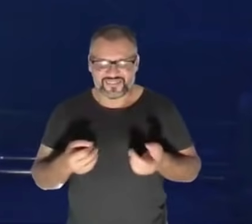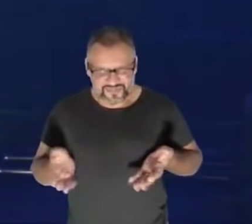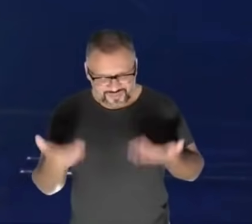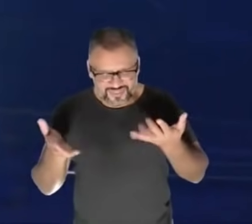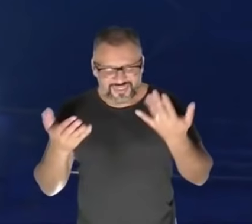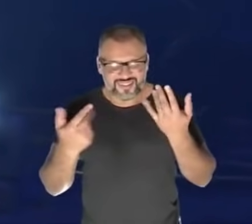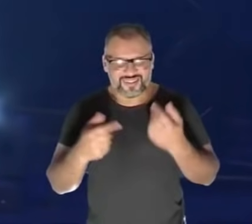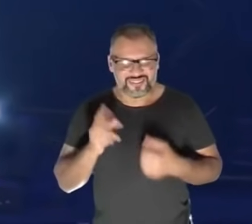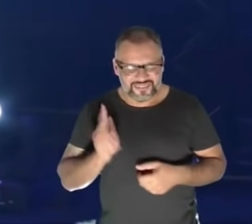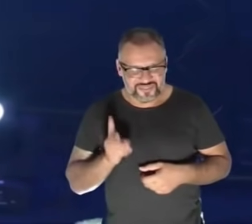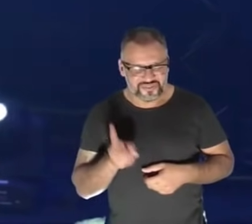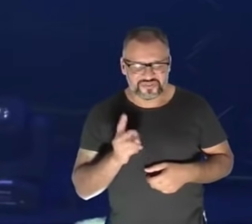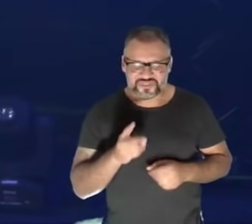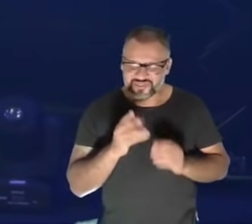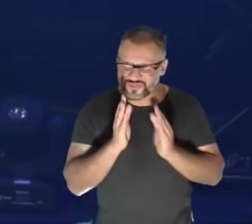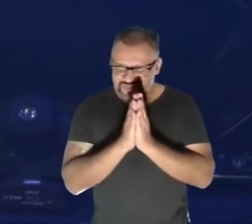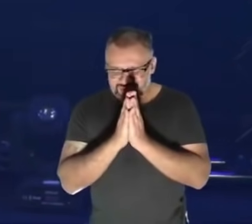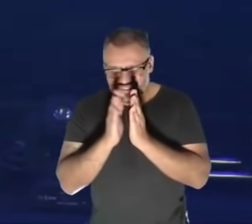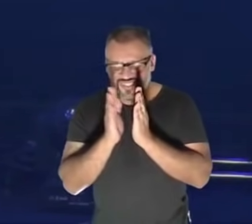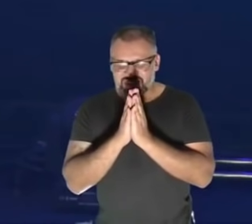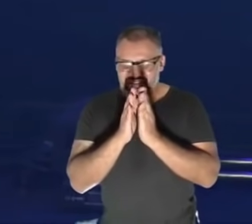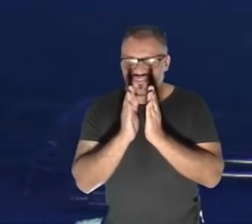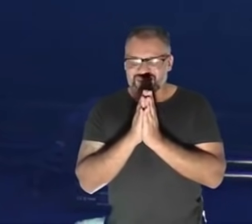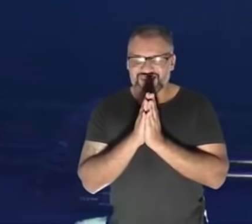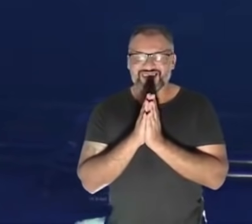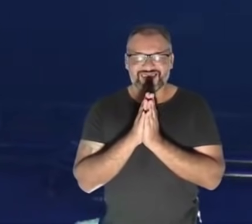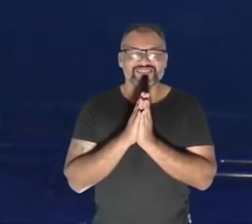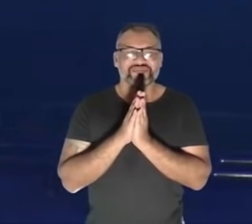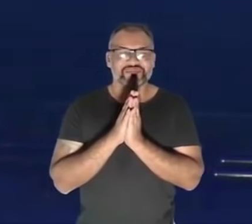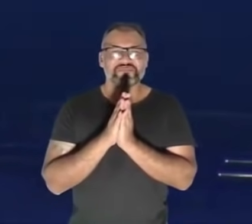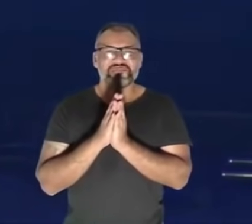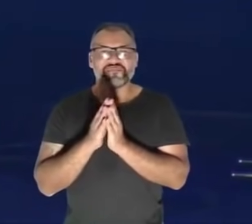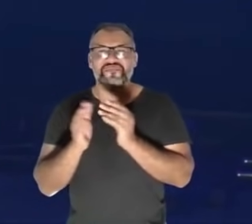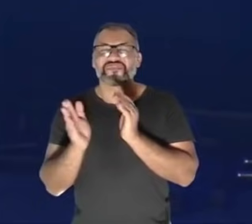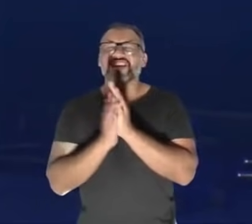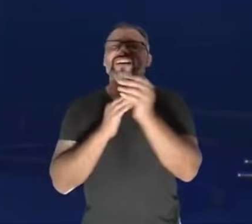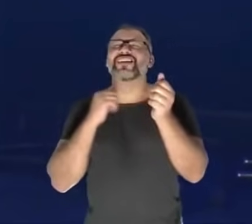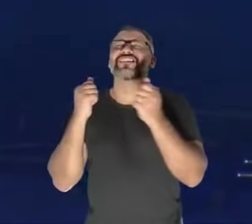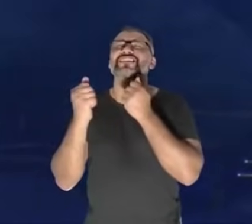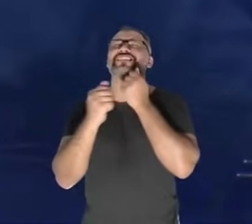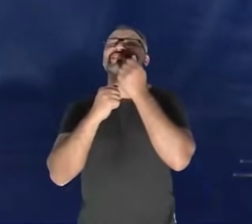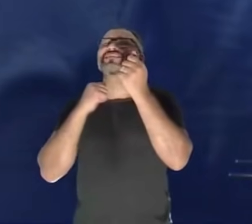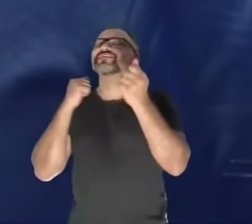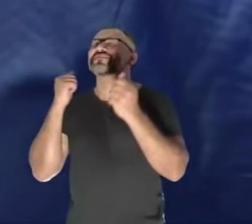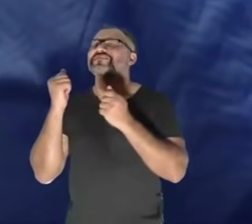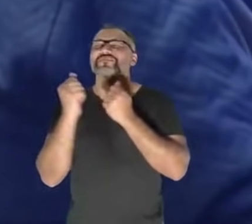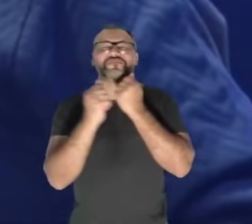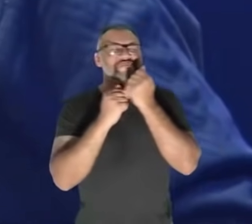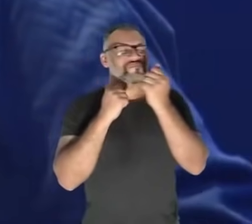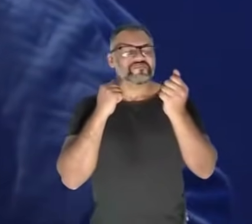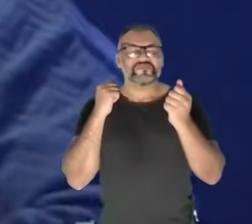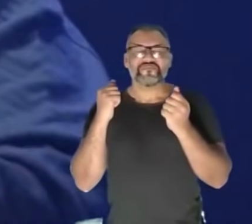elevação nega chata e o aleluia aleluia